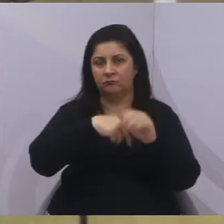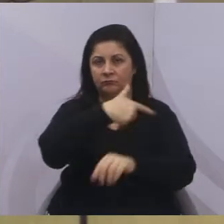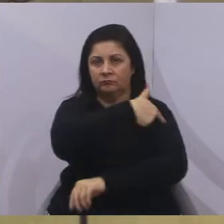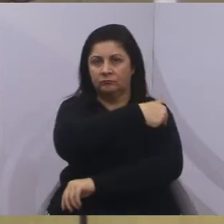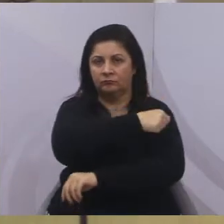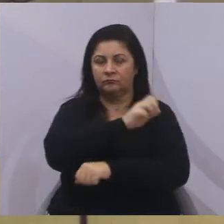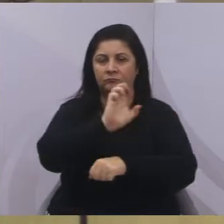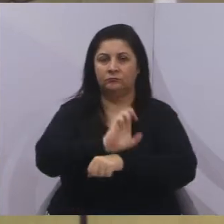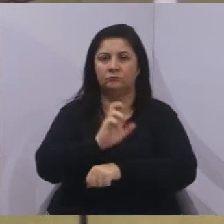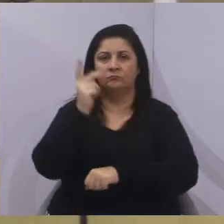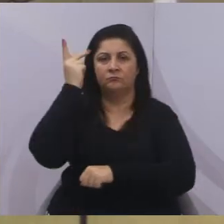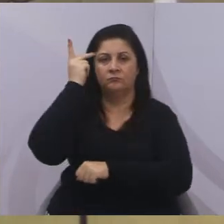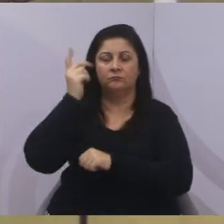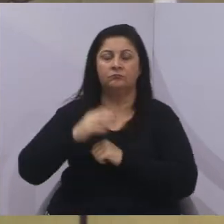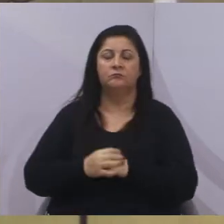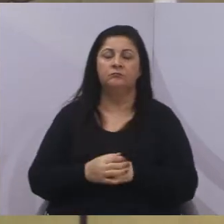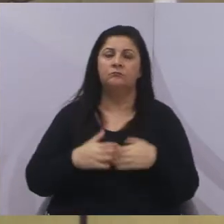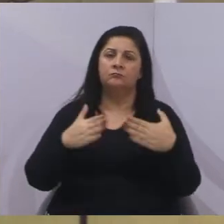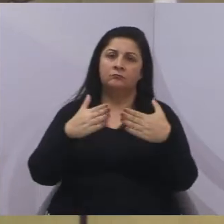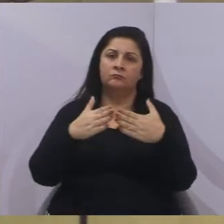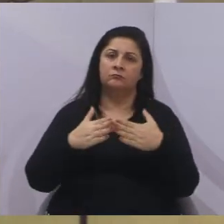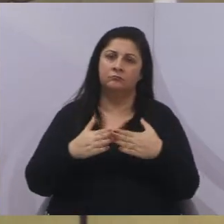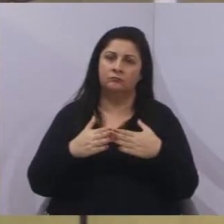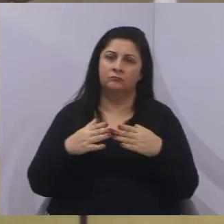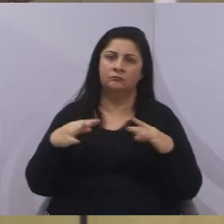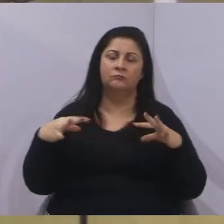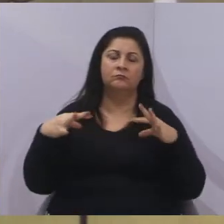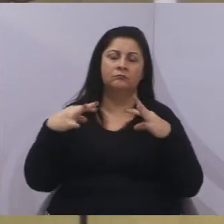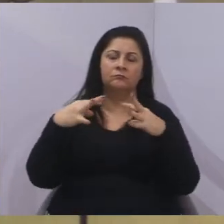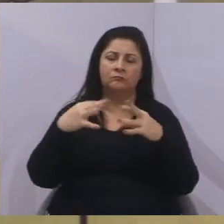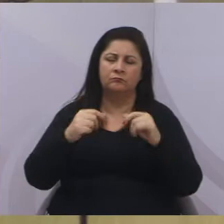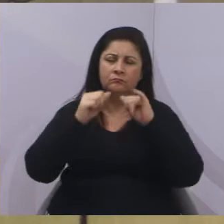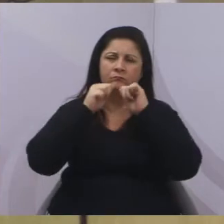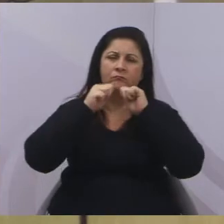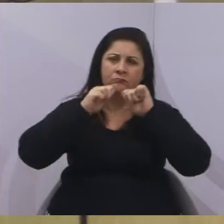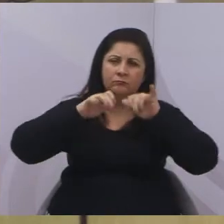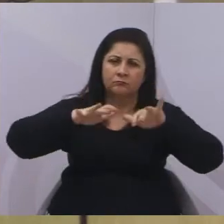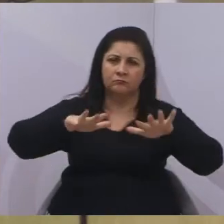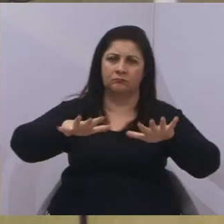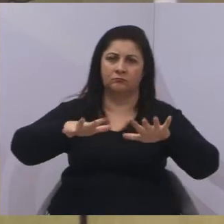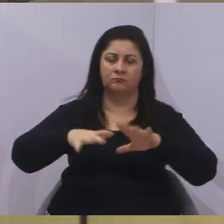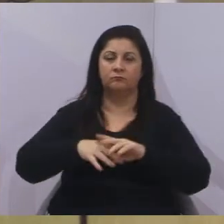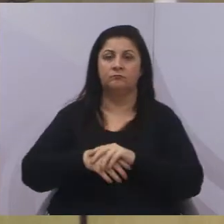e pedimos que todo mundo que é multiplicador